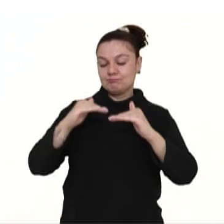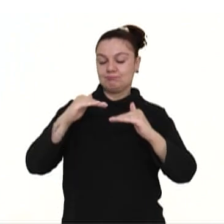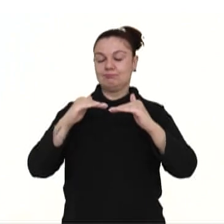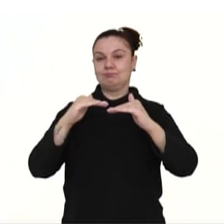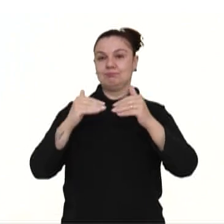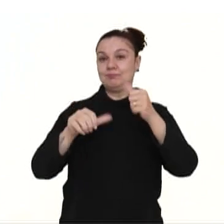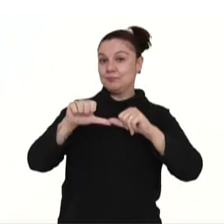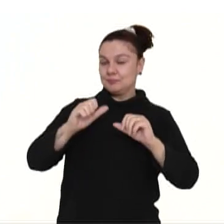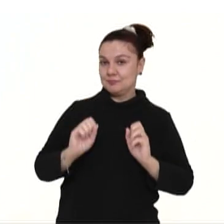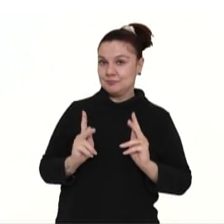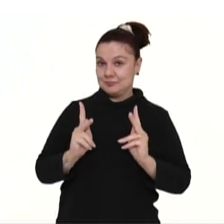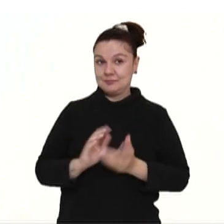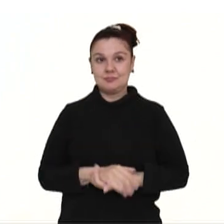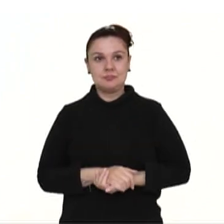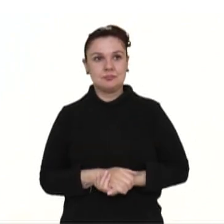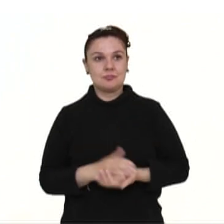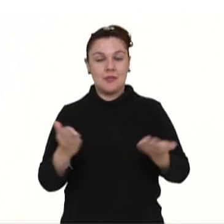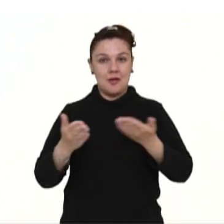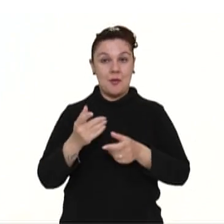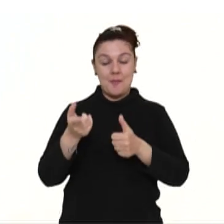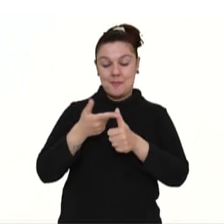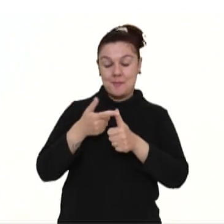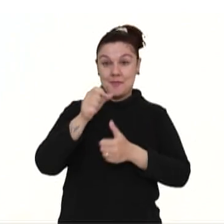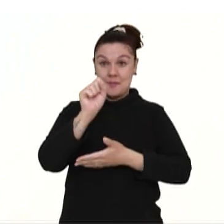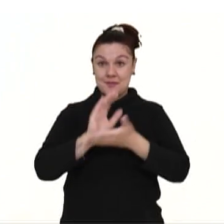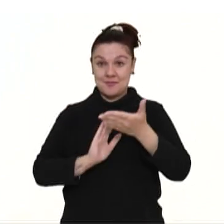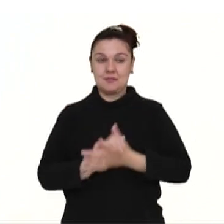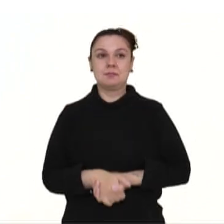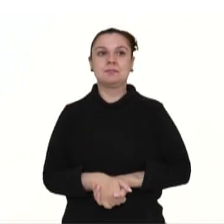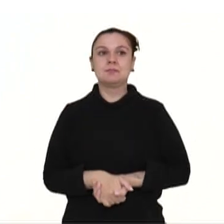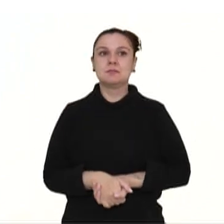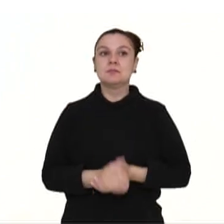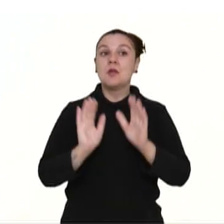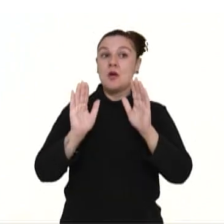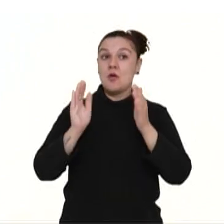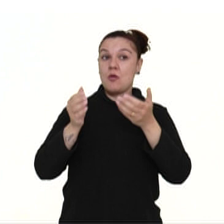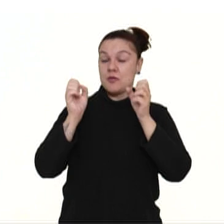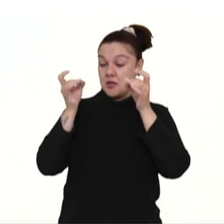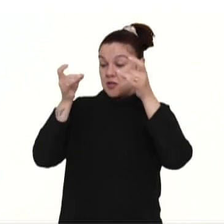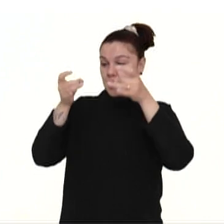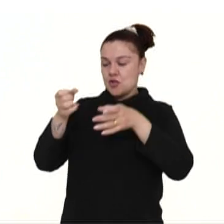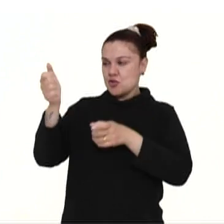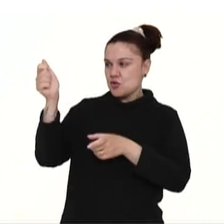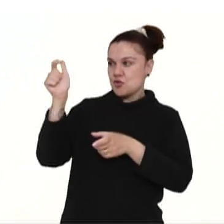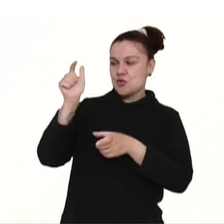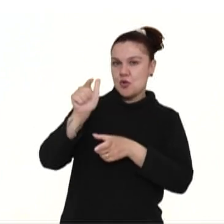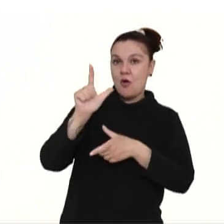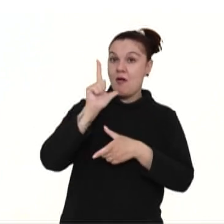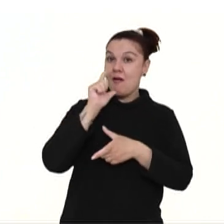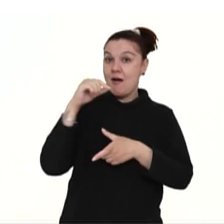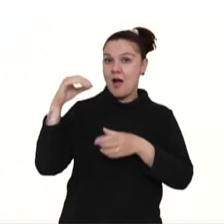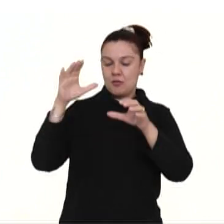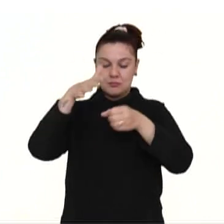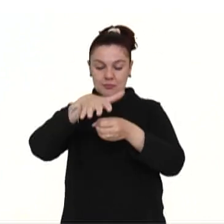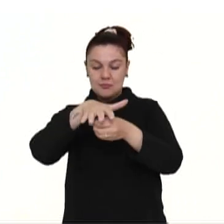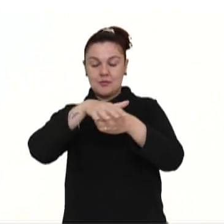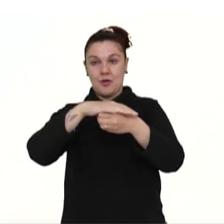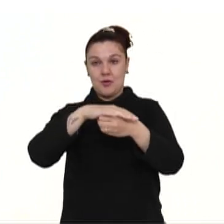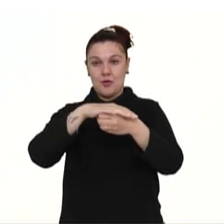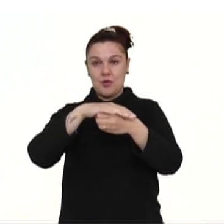químico, ok? Então, primeira atividade do dia. Quando deixamos no sol uma garrafa de água tampada